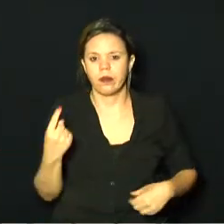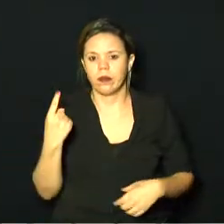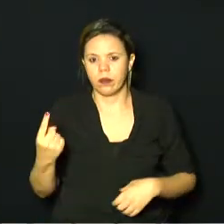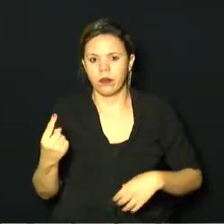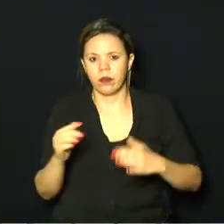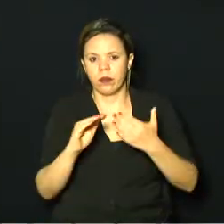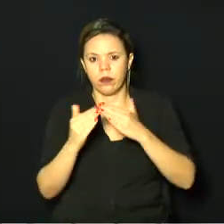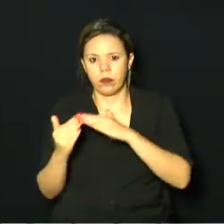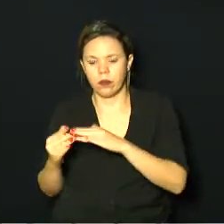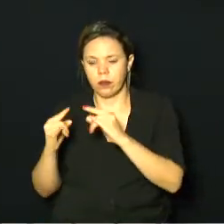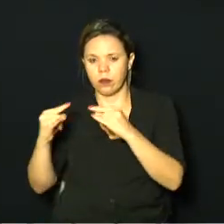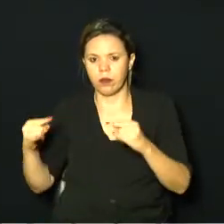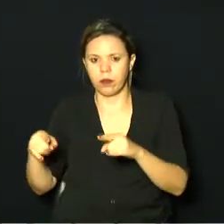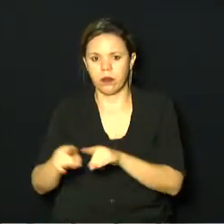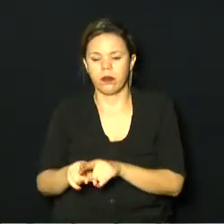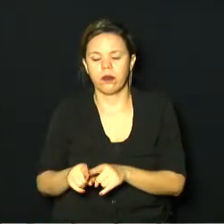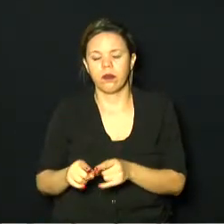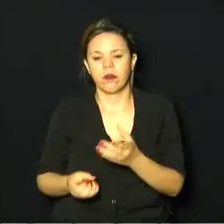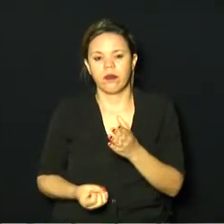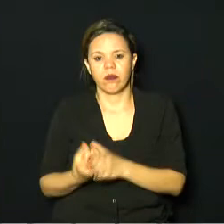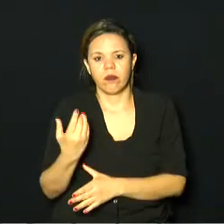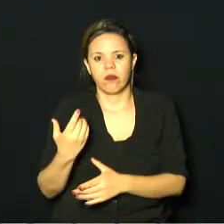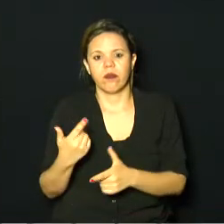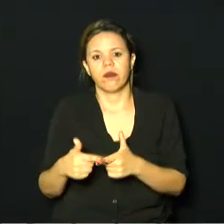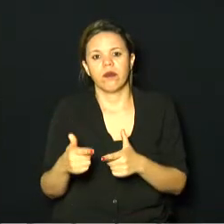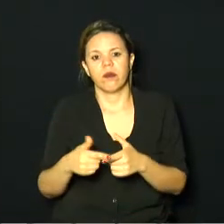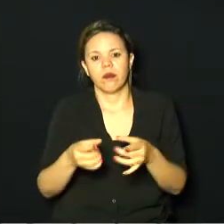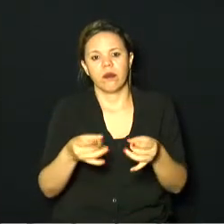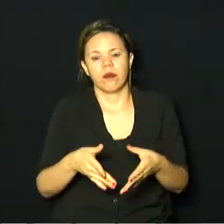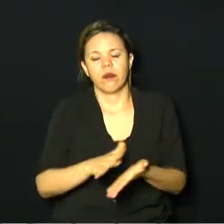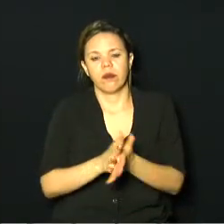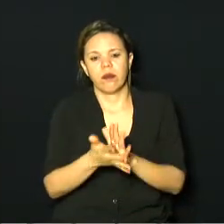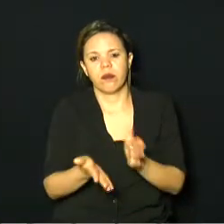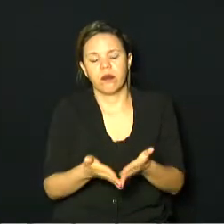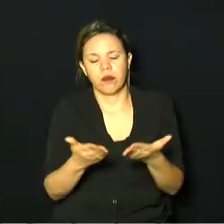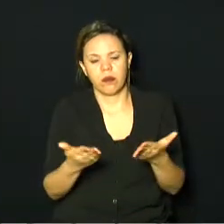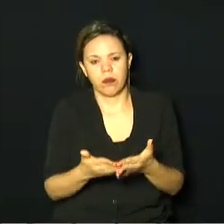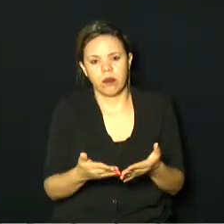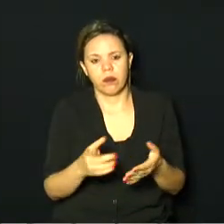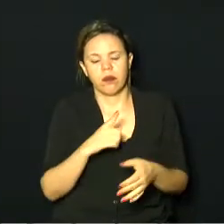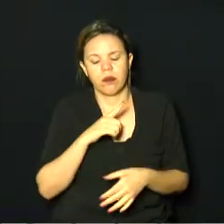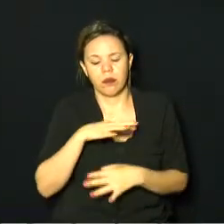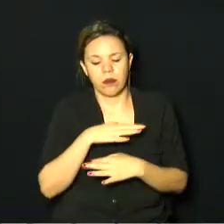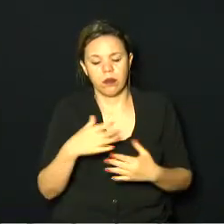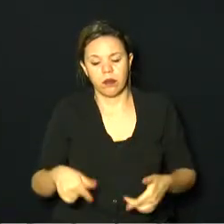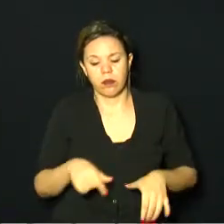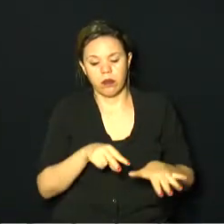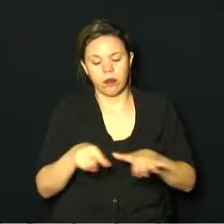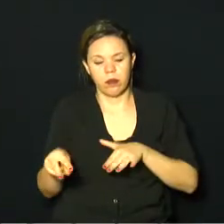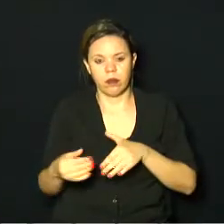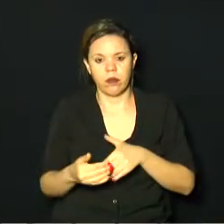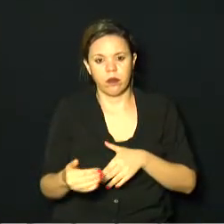O rastro de miséria que deixaram nessa cidade. Nós estamos, nessa semana,